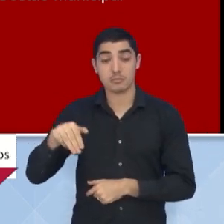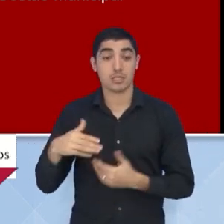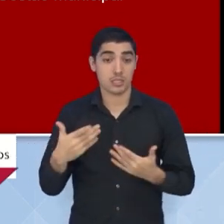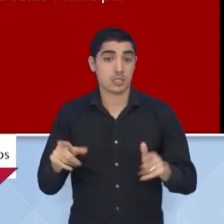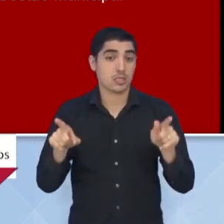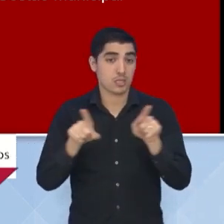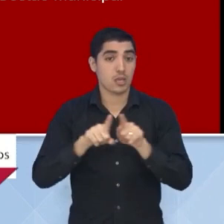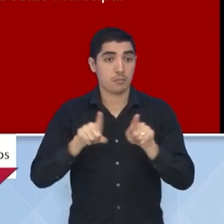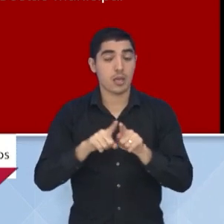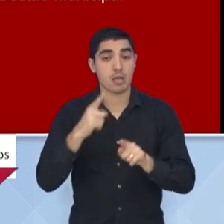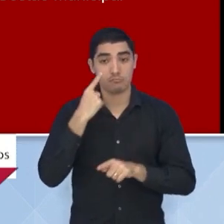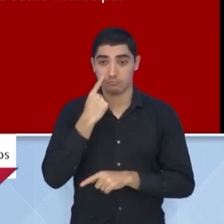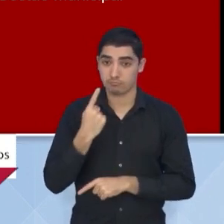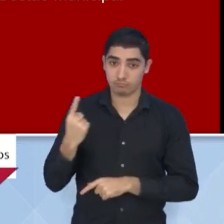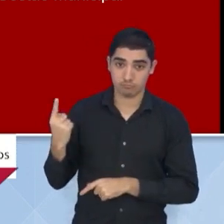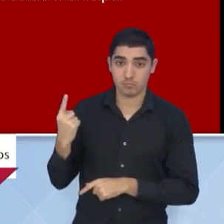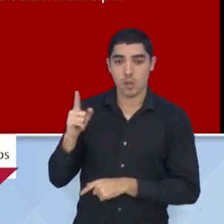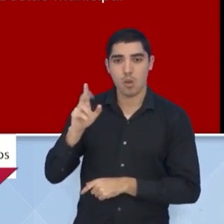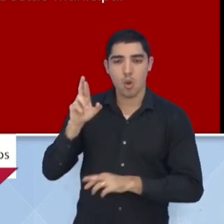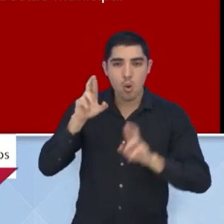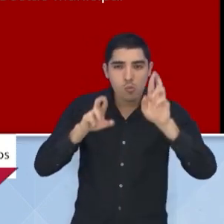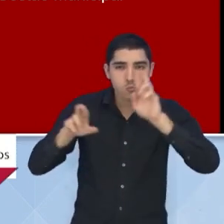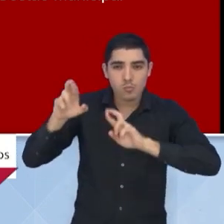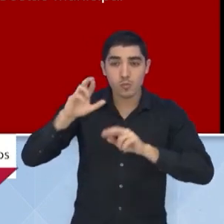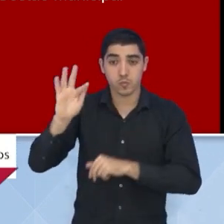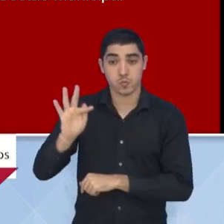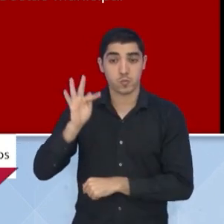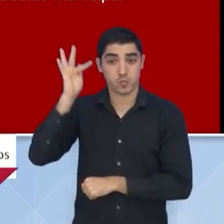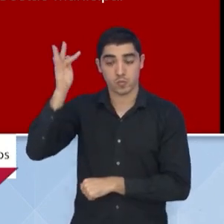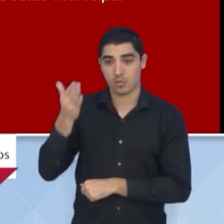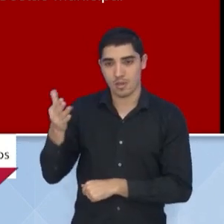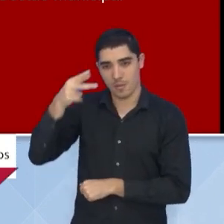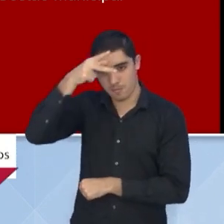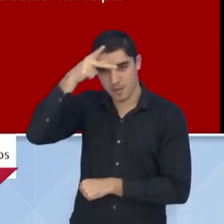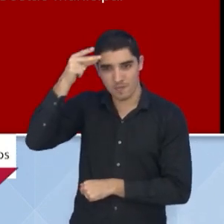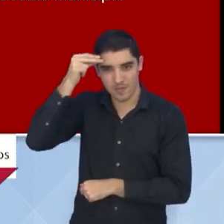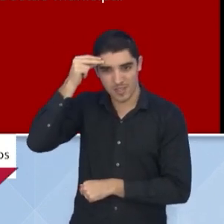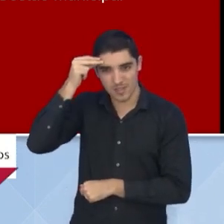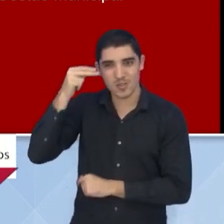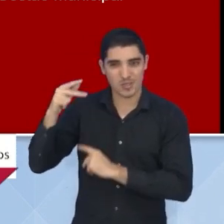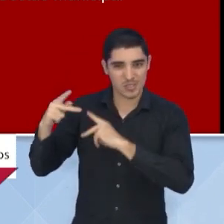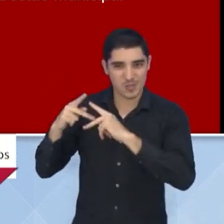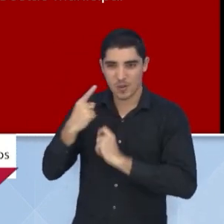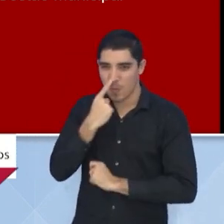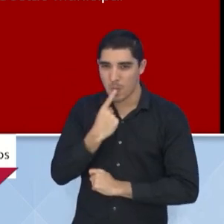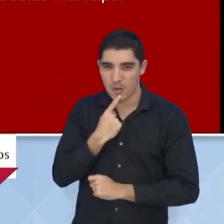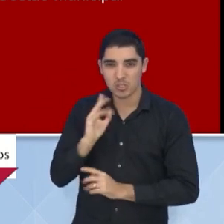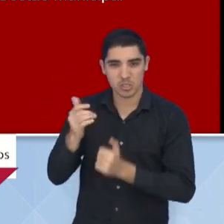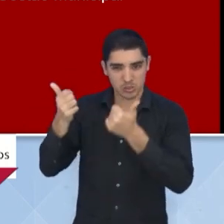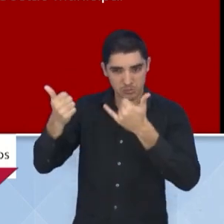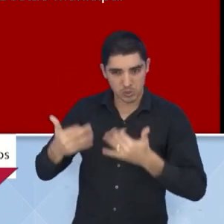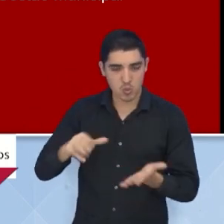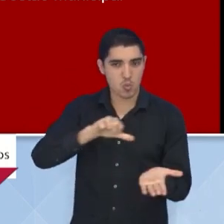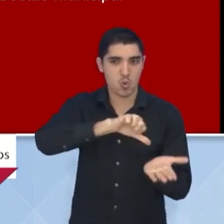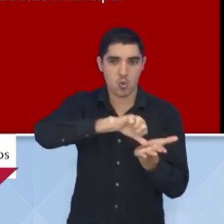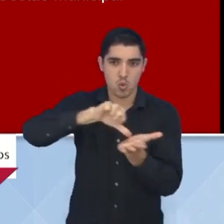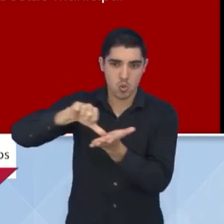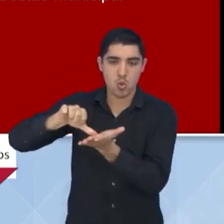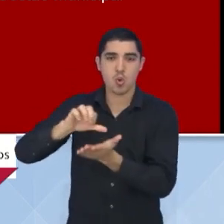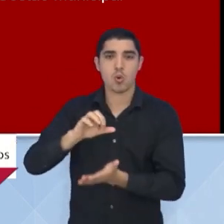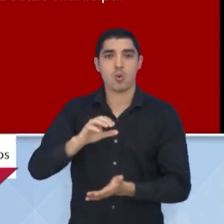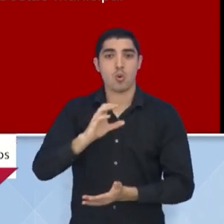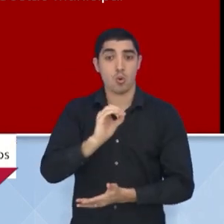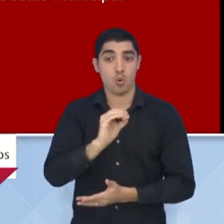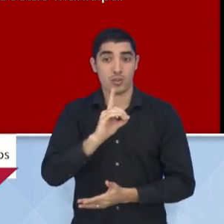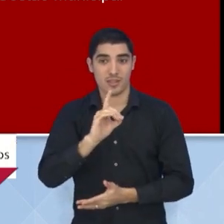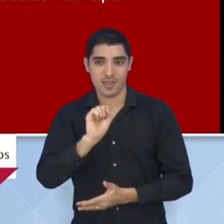deixo também o painel do Observatório do Futuro o prefeito de São José também falou sobre os odss os objetivos de desenvolvimento